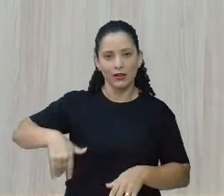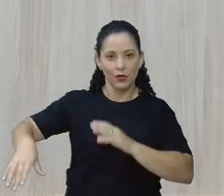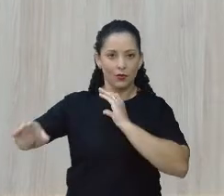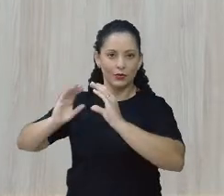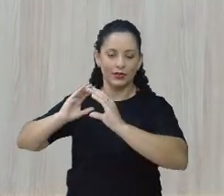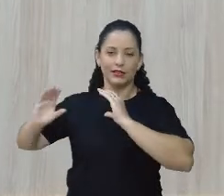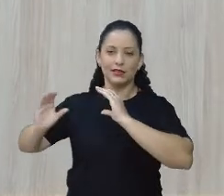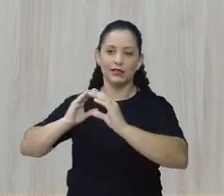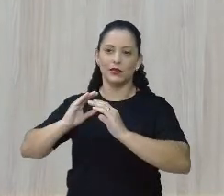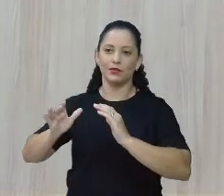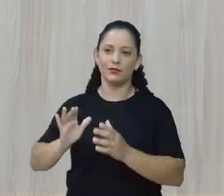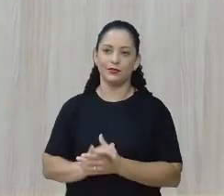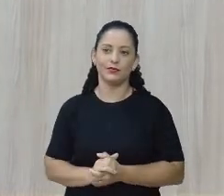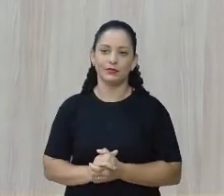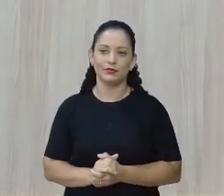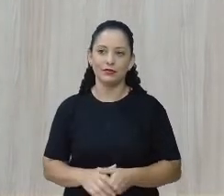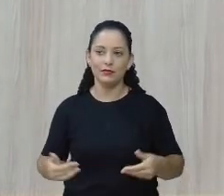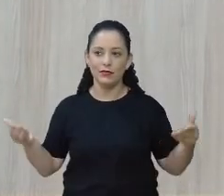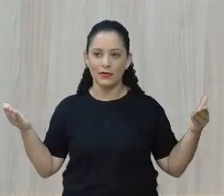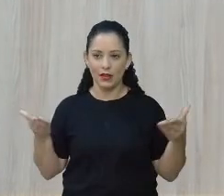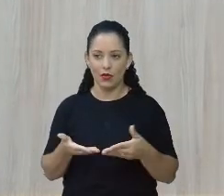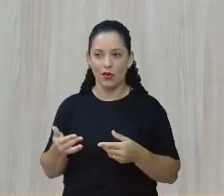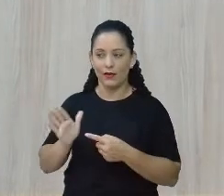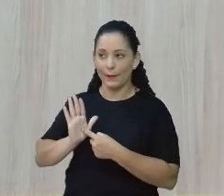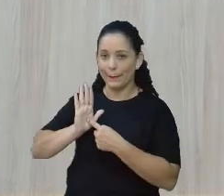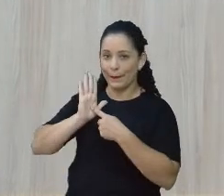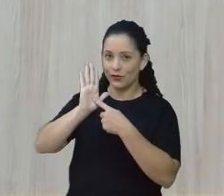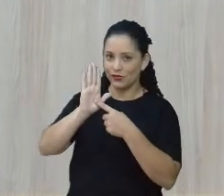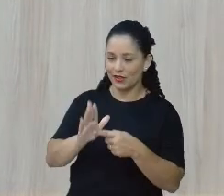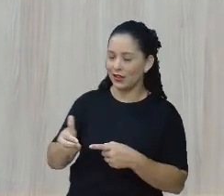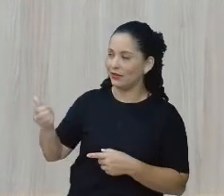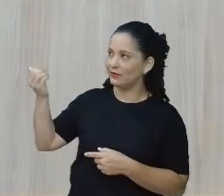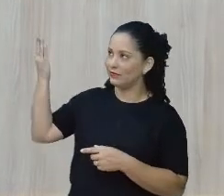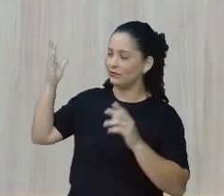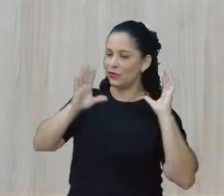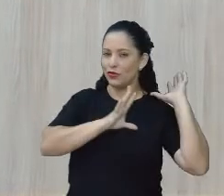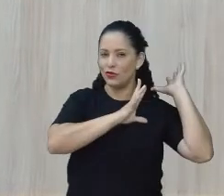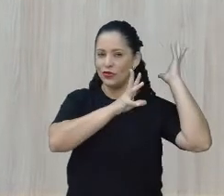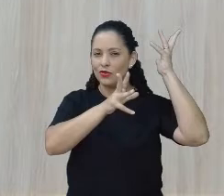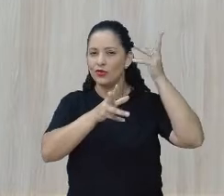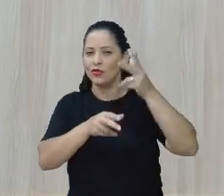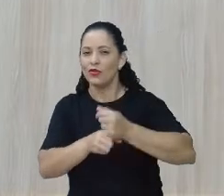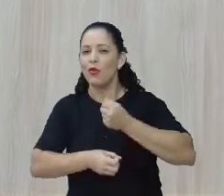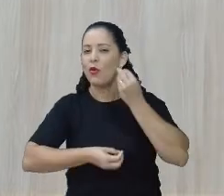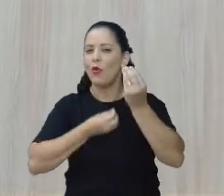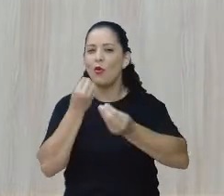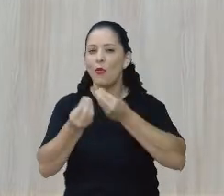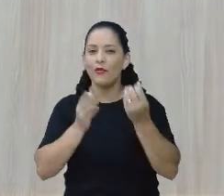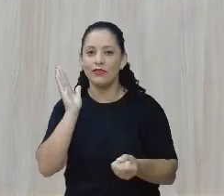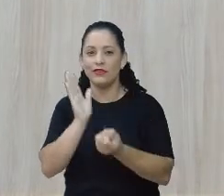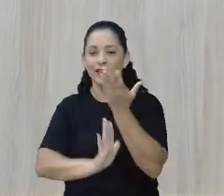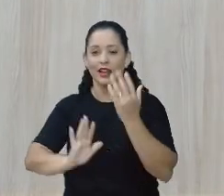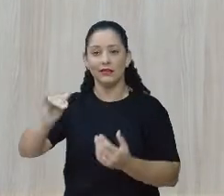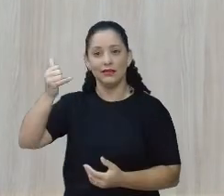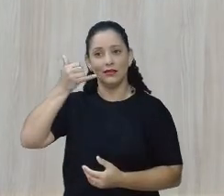comunicação. Então, vamos ver, agora a gente vai fazer um históricozinho do surgimento, né, do aparelho